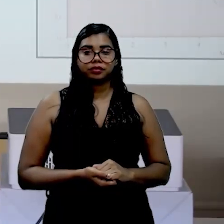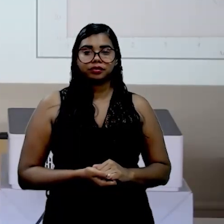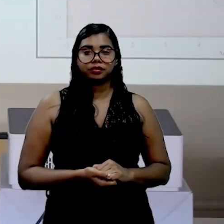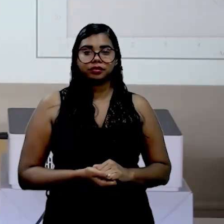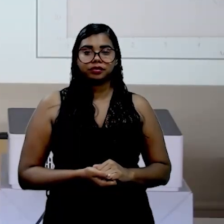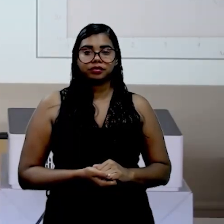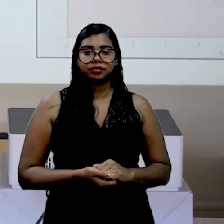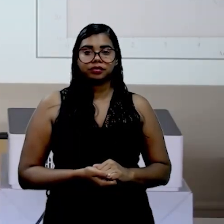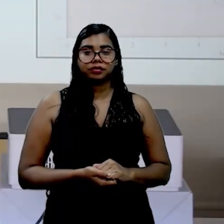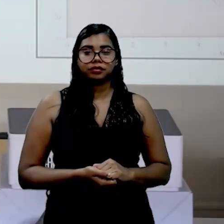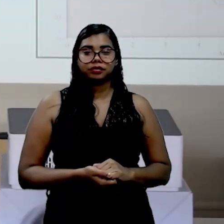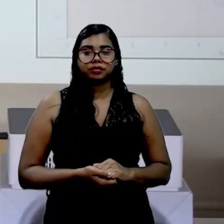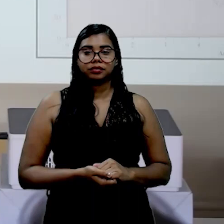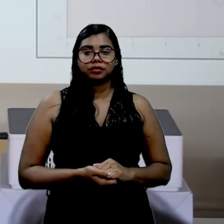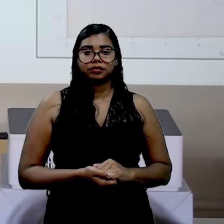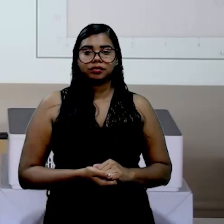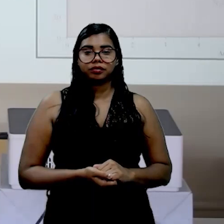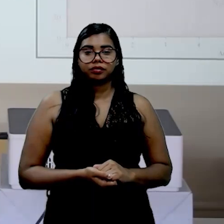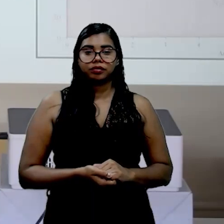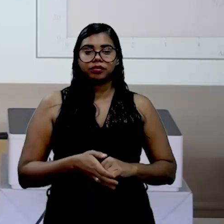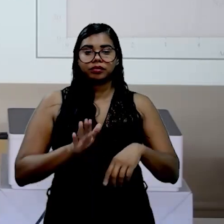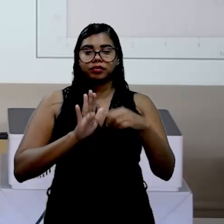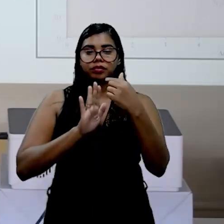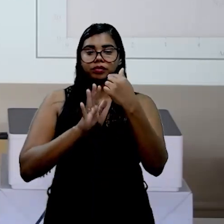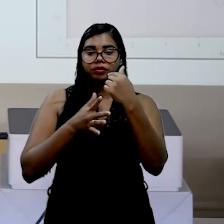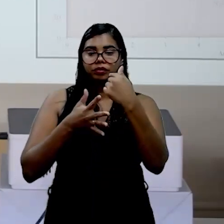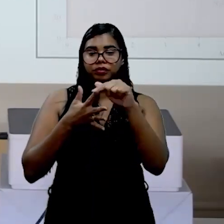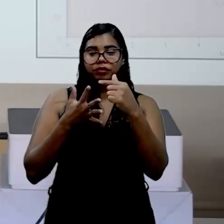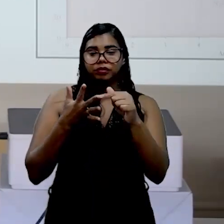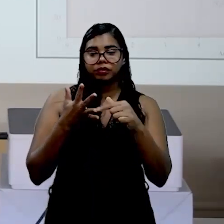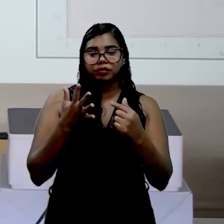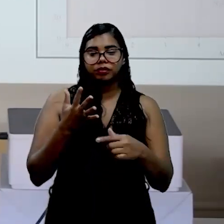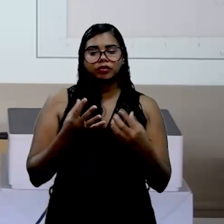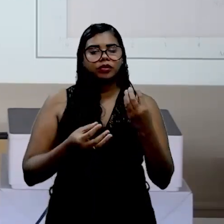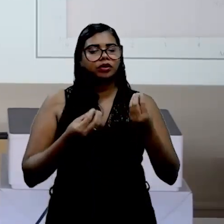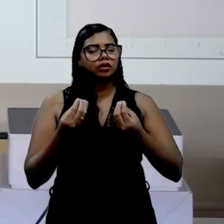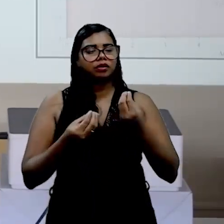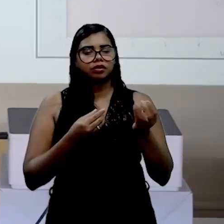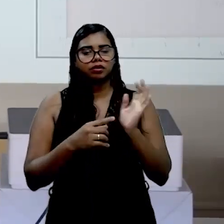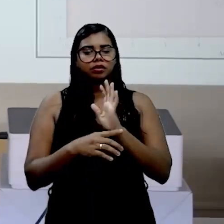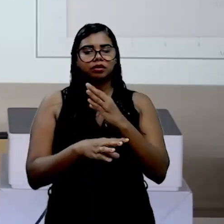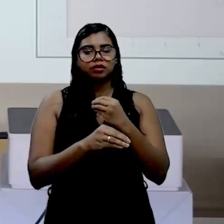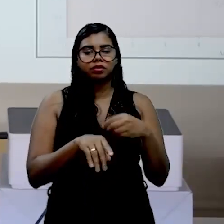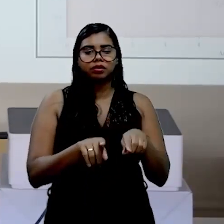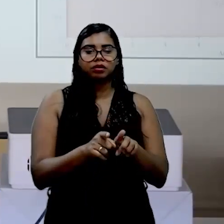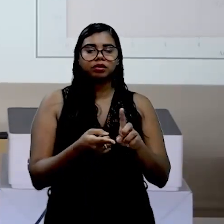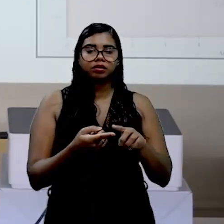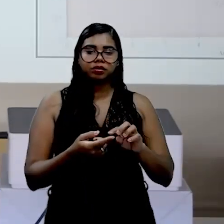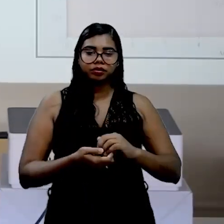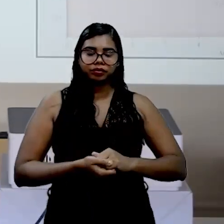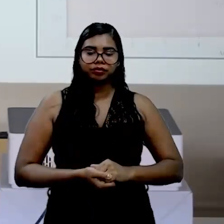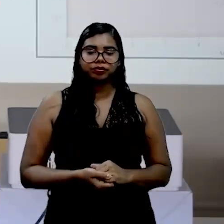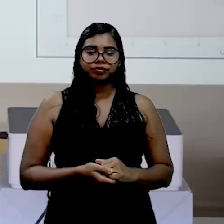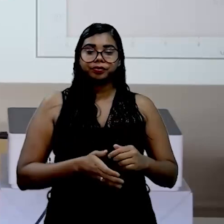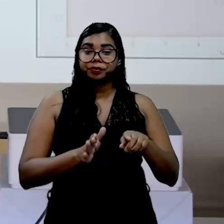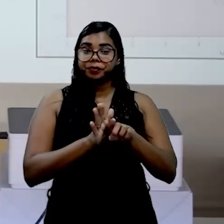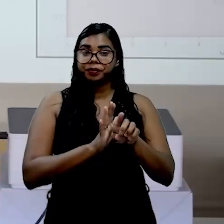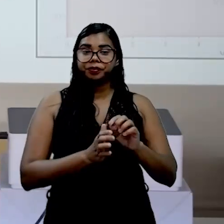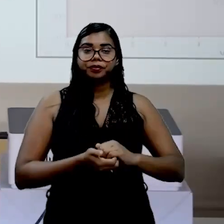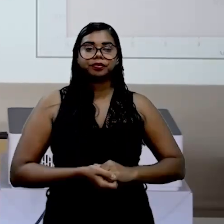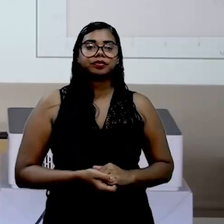Sim. Em relação ao tratamento. Como é que a gente vai tratar um tumor de próstata? Primeiramente, alguém perguntou.